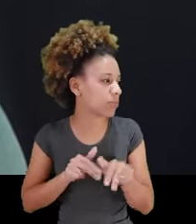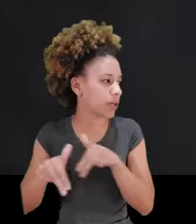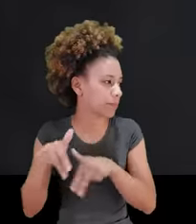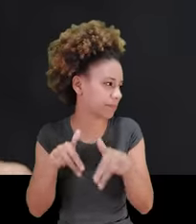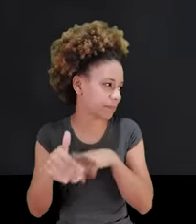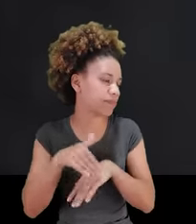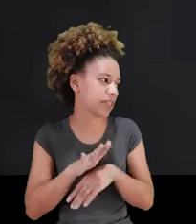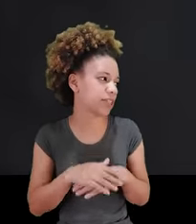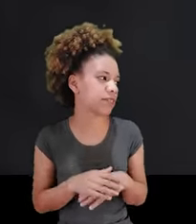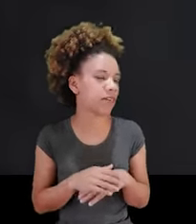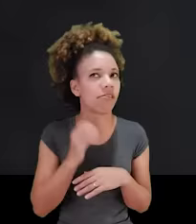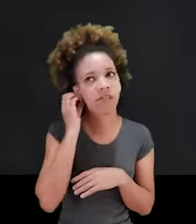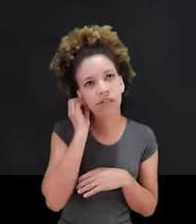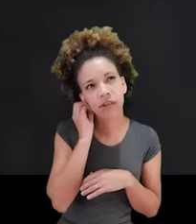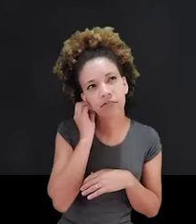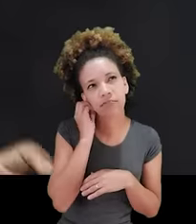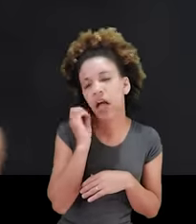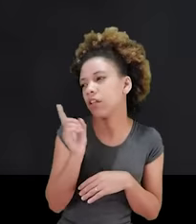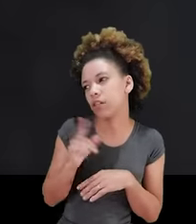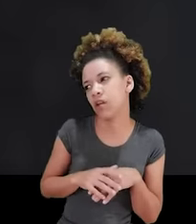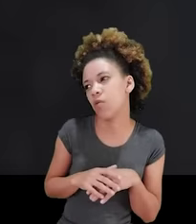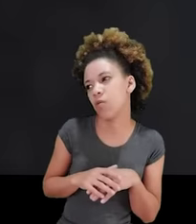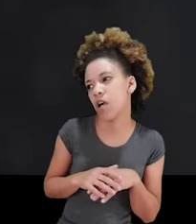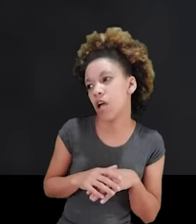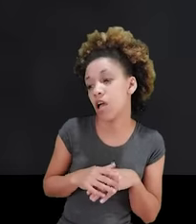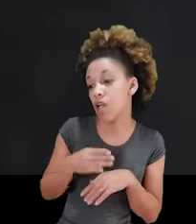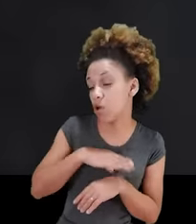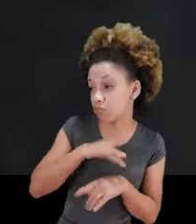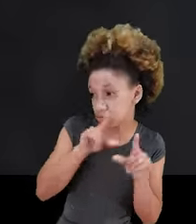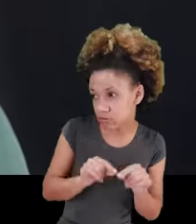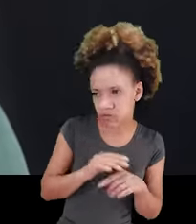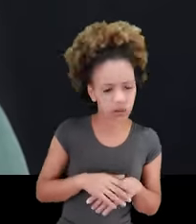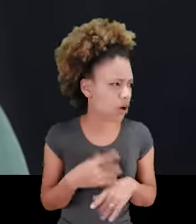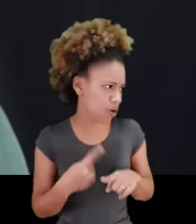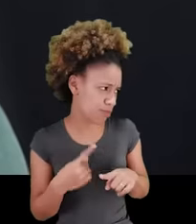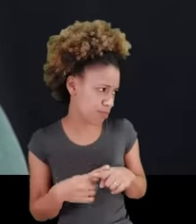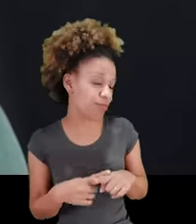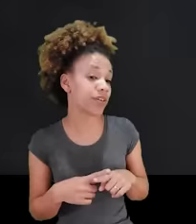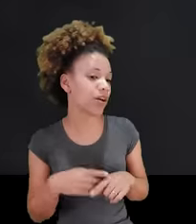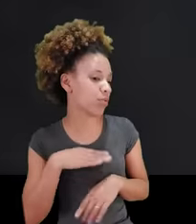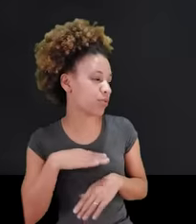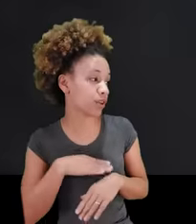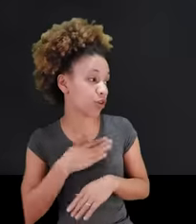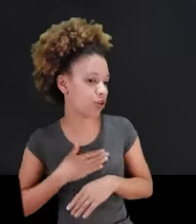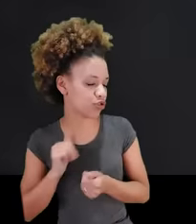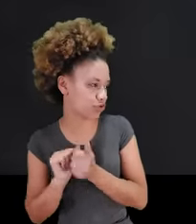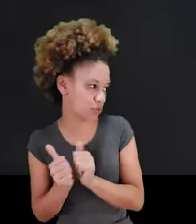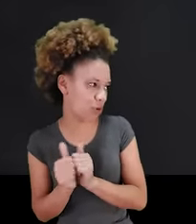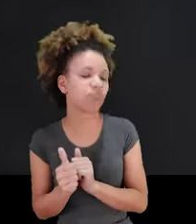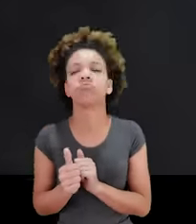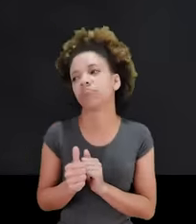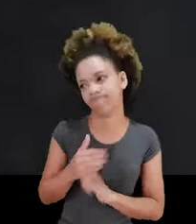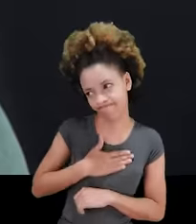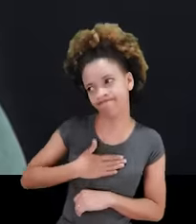acho. Não estás a falar com a pessoa mais... Eu não sou fã... Eu aí sou muito pouco português. Porque o português, ele é muito fã de futebol. E gosta de futebol. O português gosta